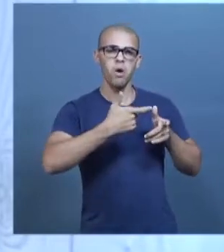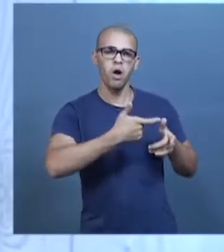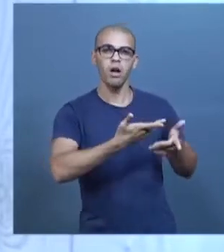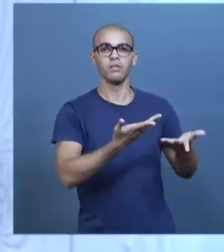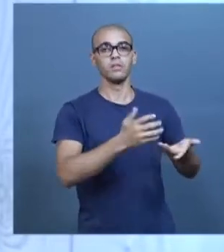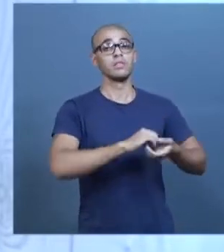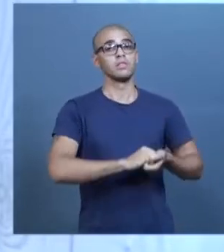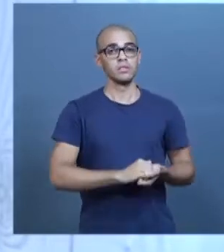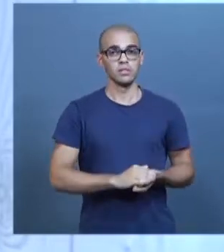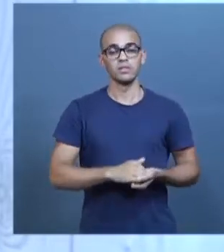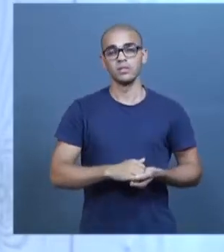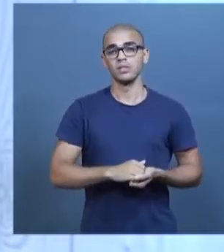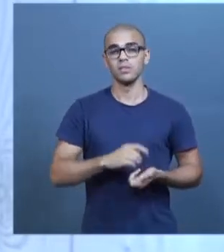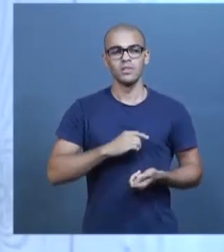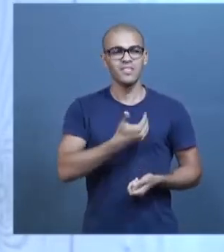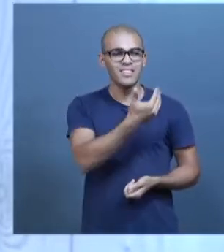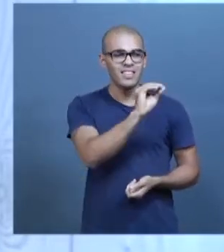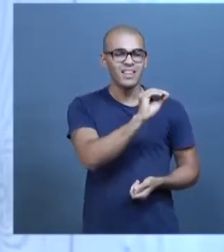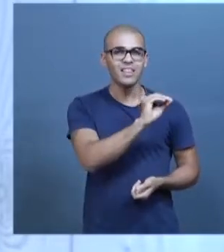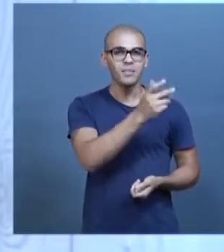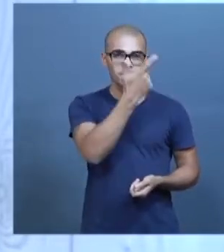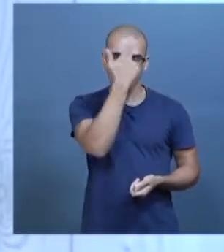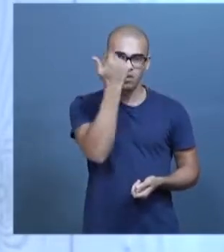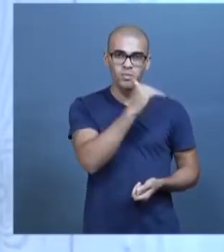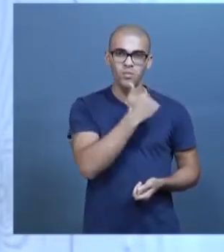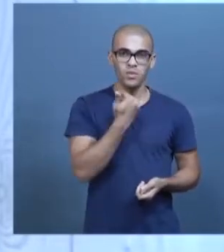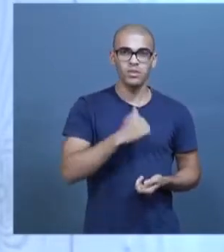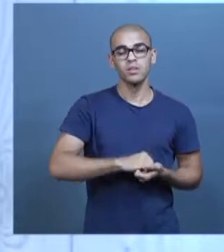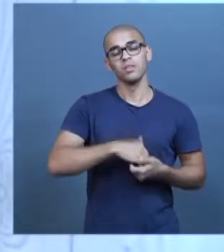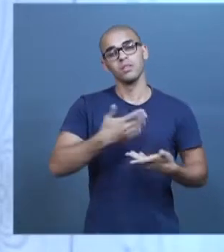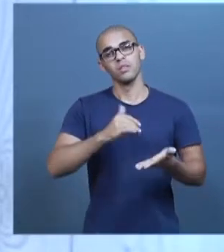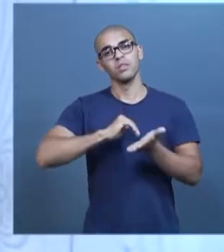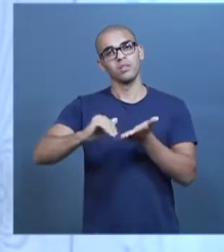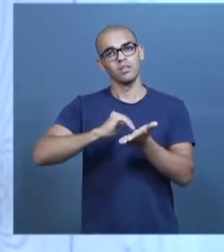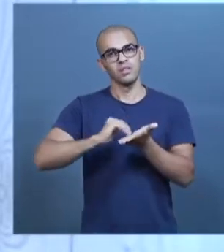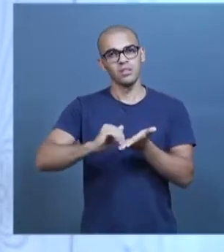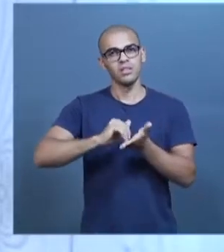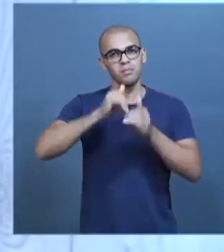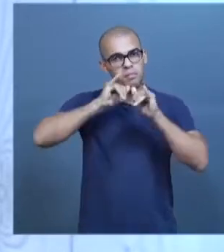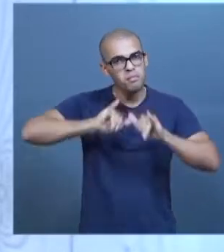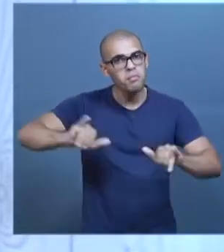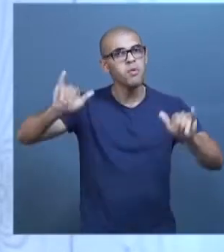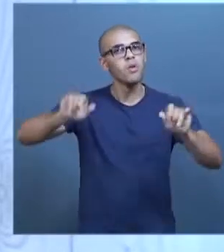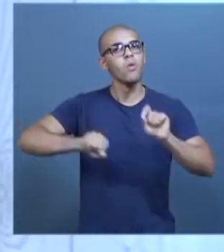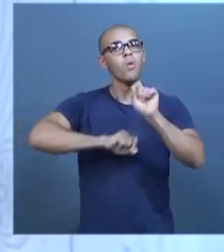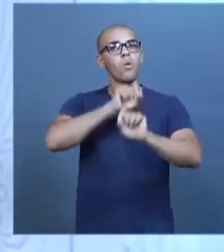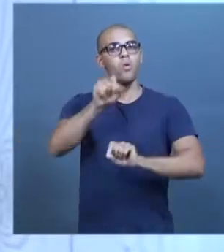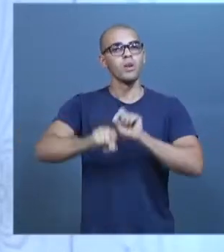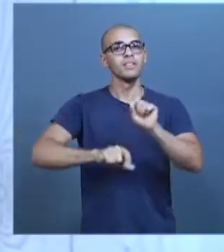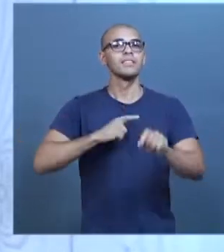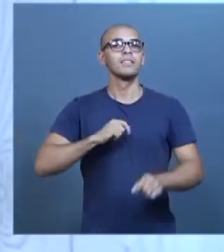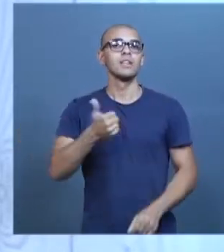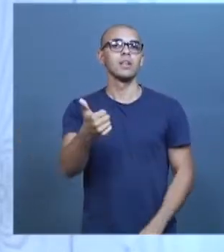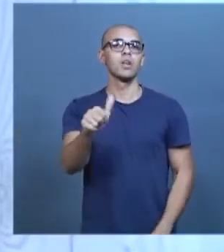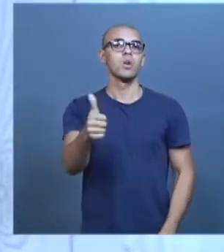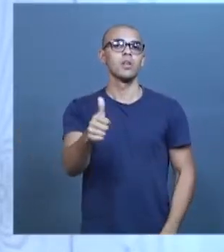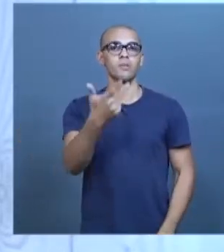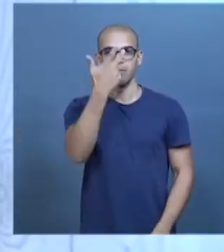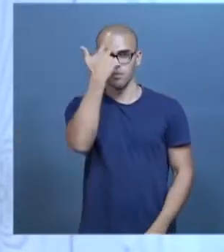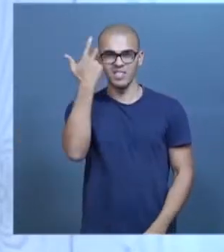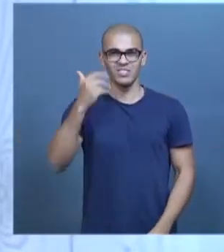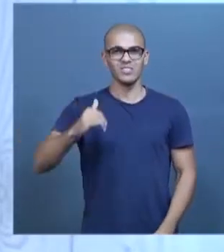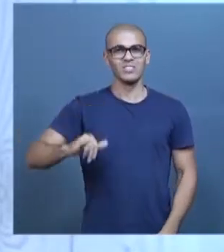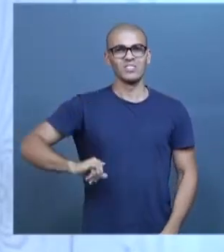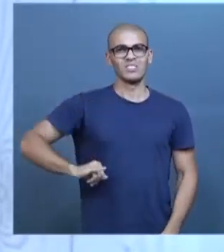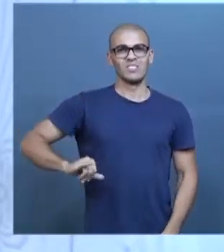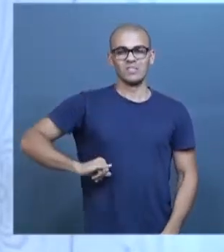de Segurança Pública do Estado informou que há 11 feridos, todos estudantes entre 15 e 16 anos. Eles foram